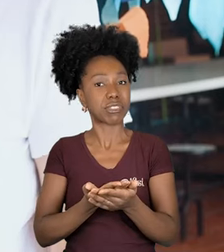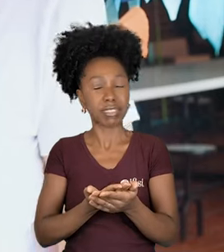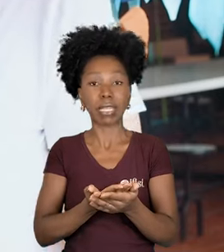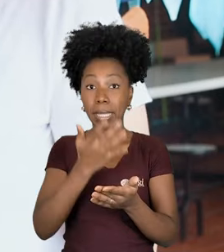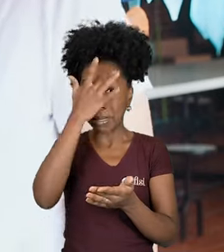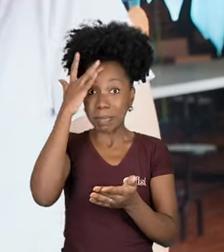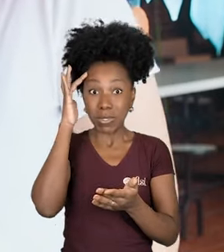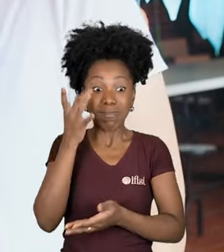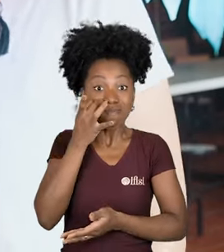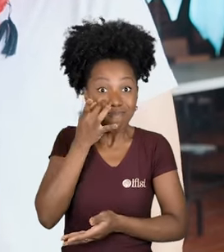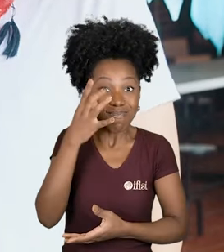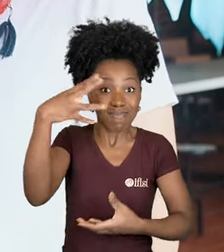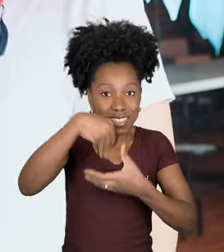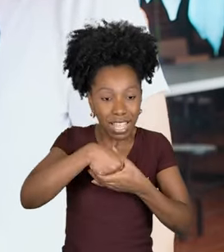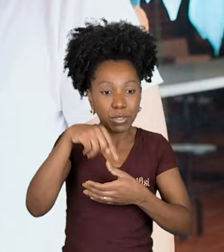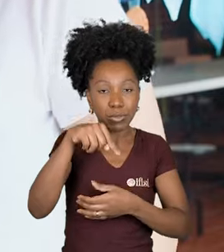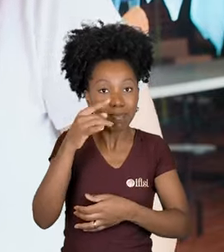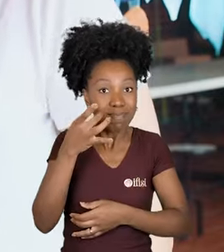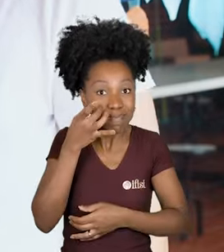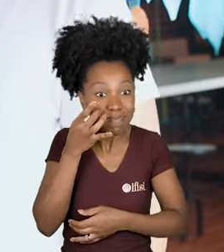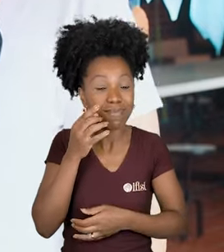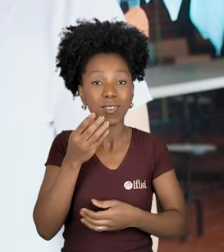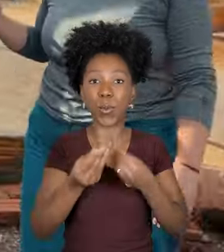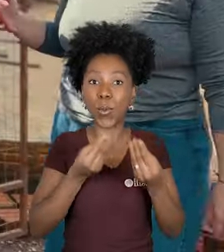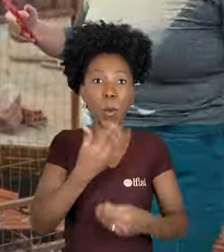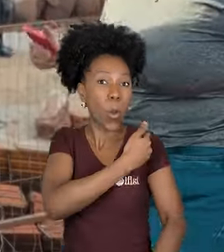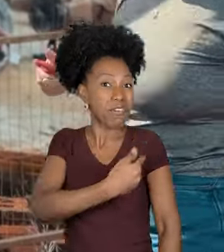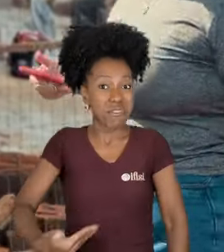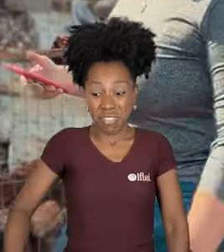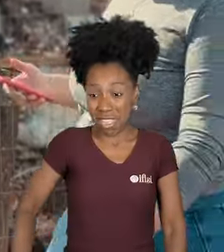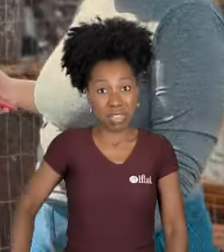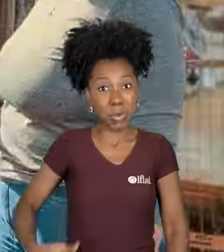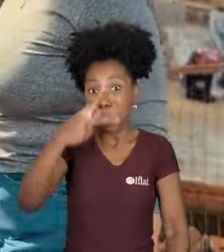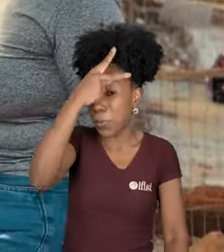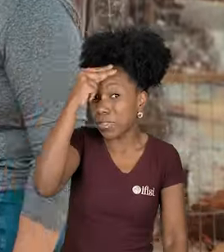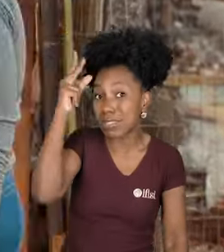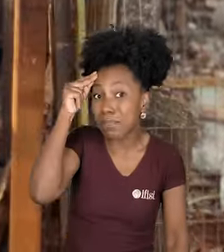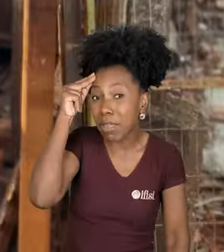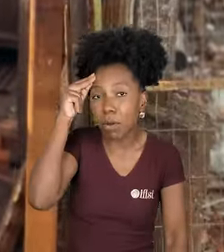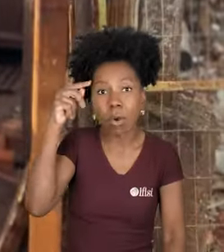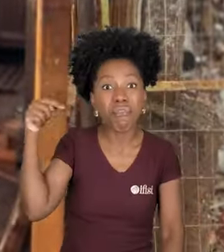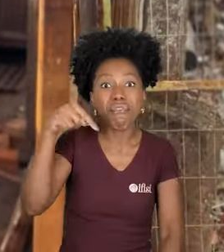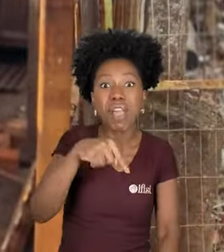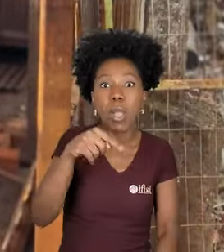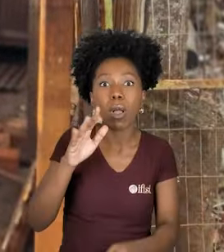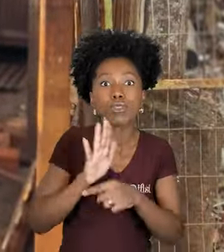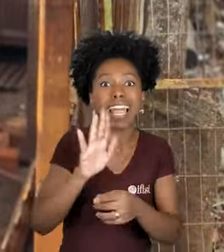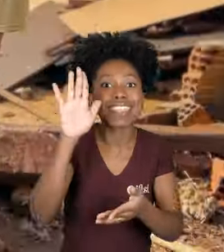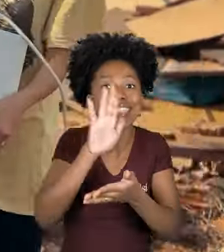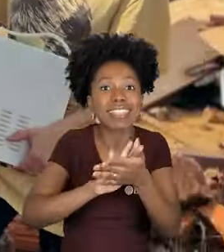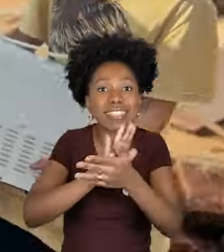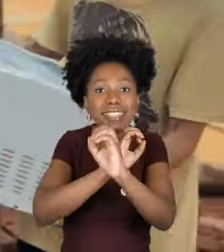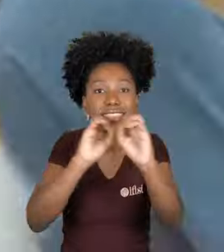acho assim que só que quem viu, por exemplo, quem está aqui dentro do abrigo e vê como o governo do estado e o municipal não se fizeram presente para nada,